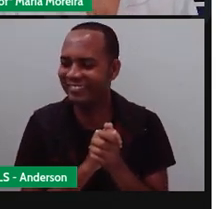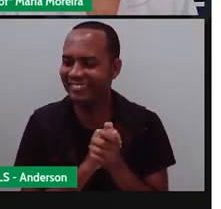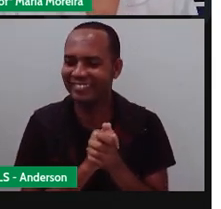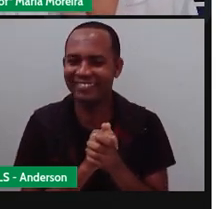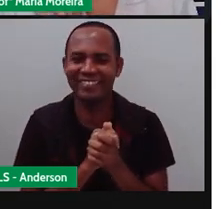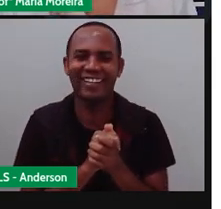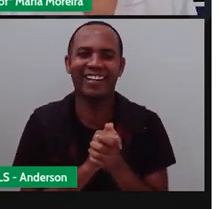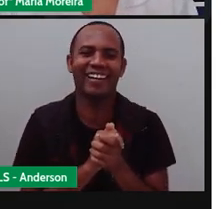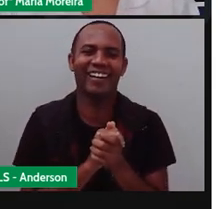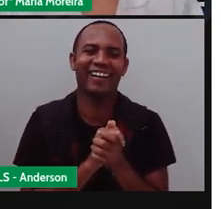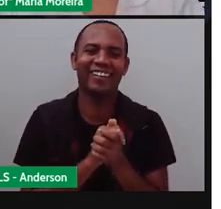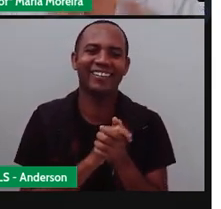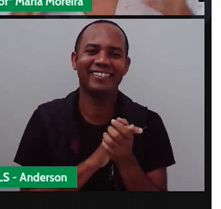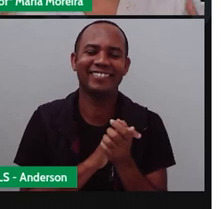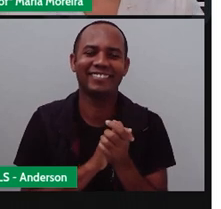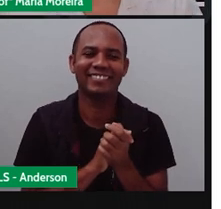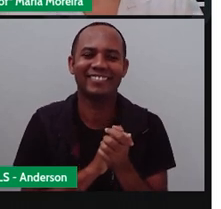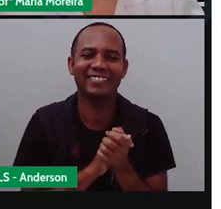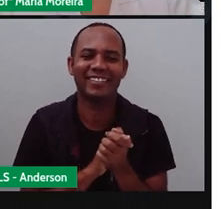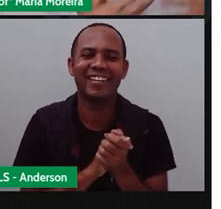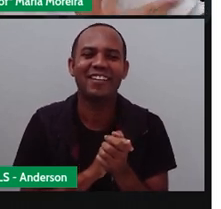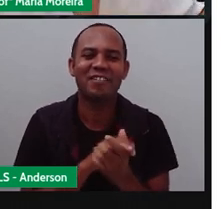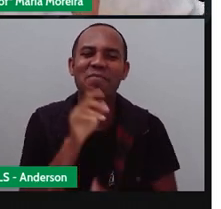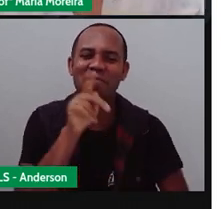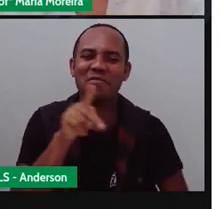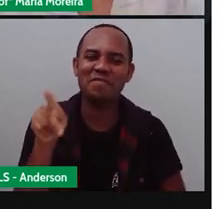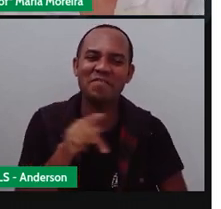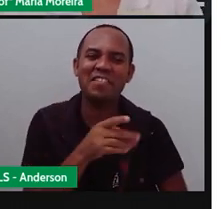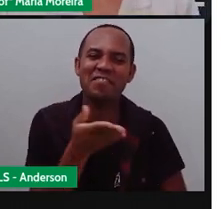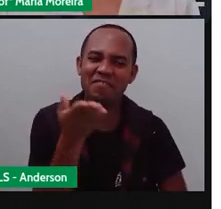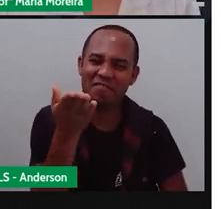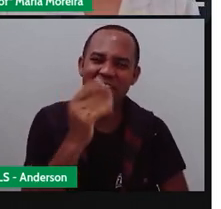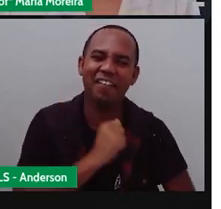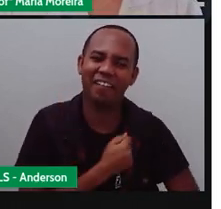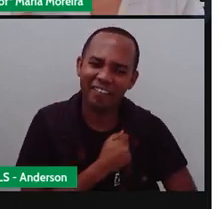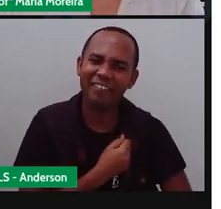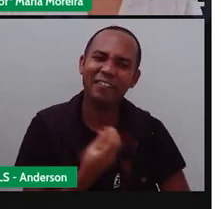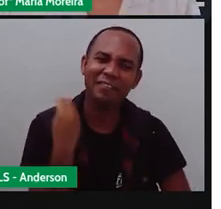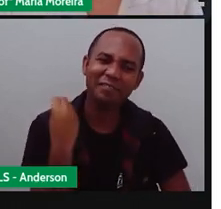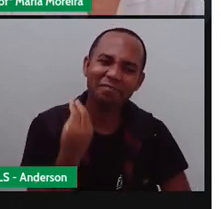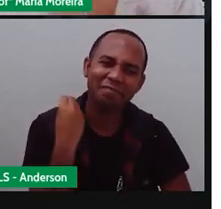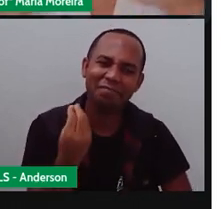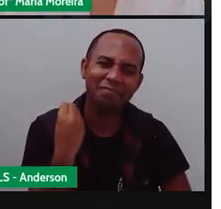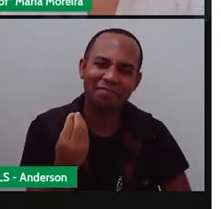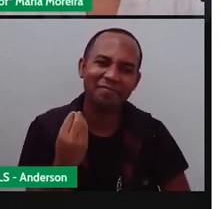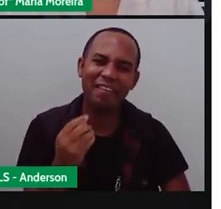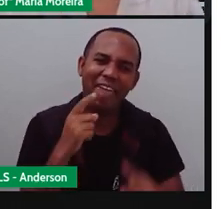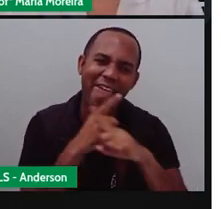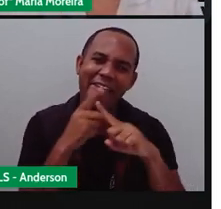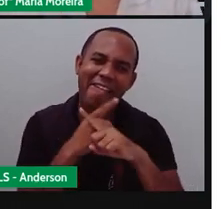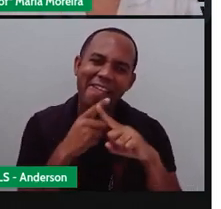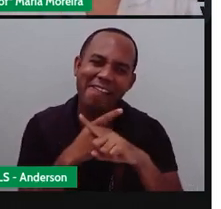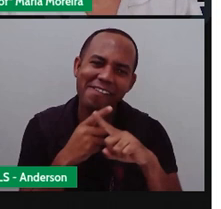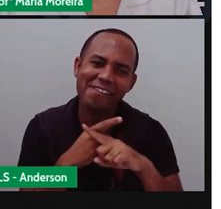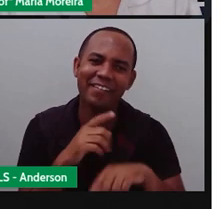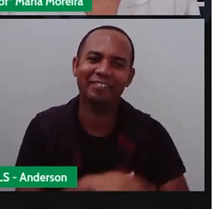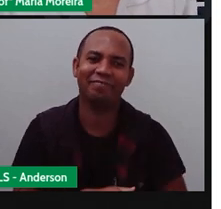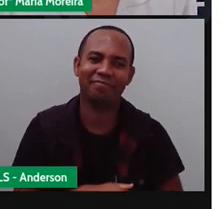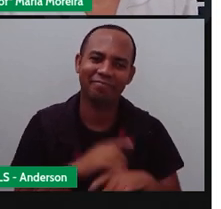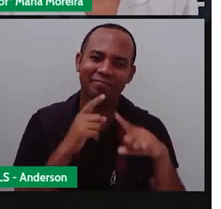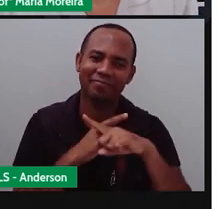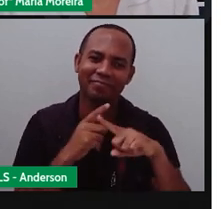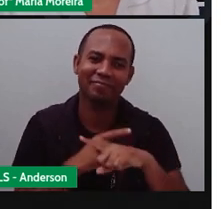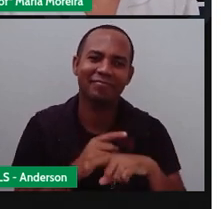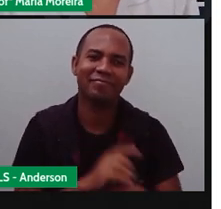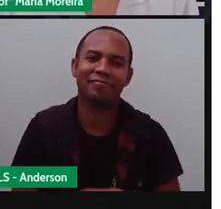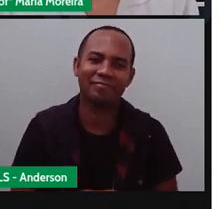orientações na hora de brincar a gente tem um aumento de brincar gente se diverte aqui eu me divirto com o Anderson mas a gente tem que ter Então me emprestar o